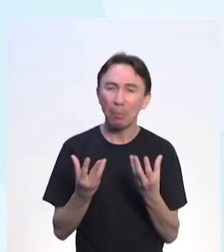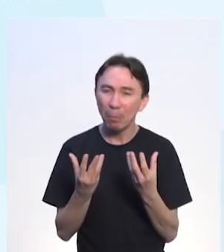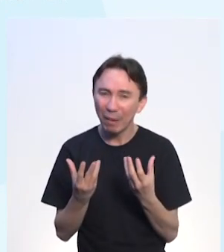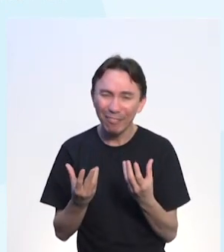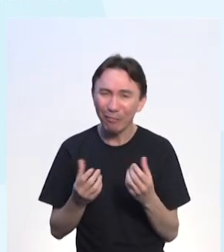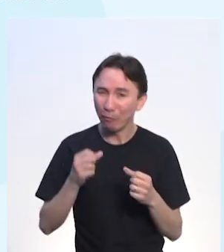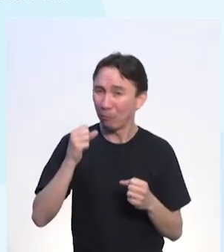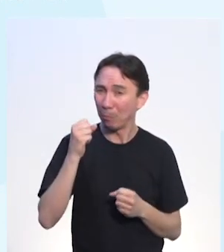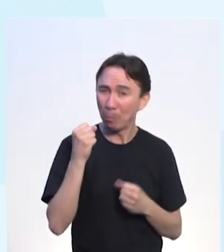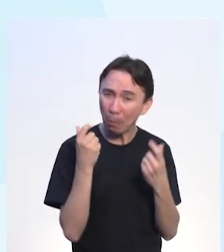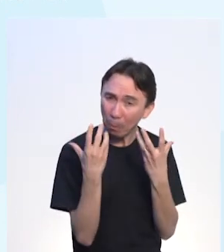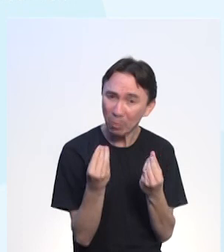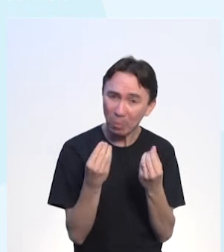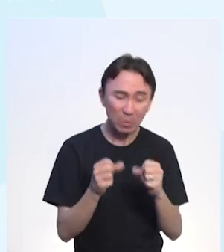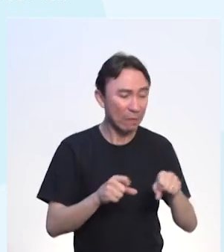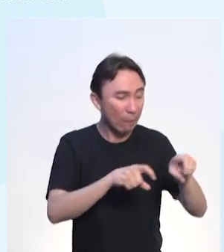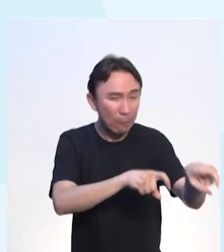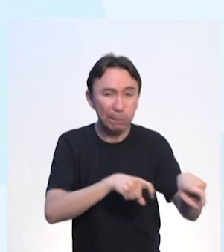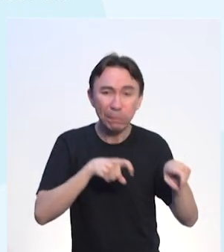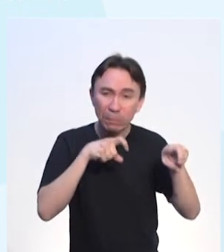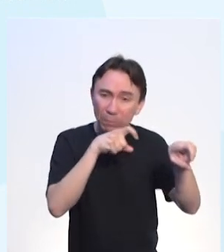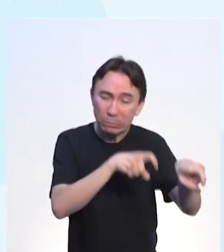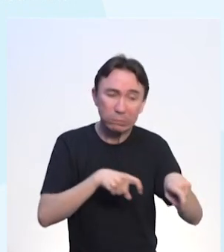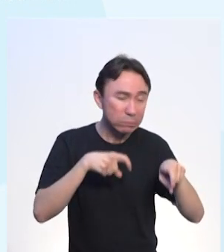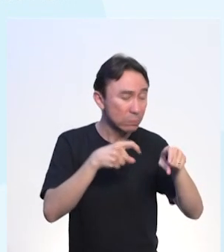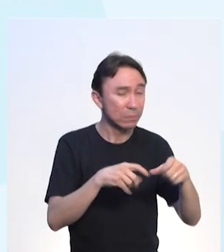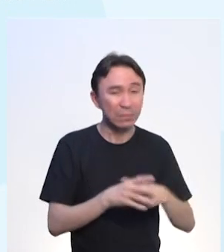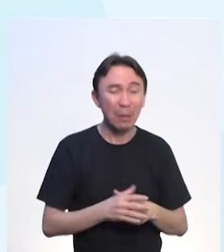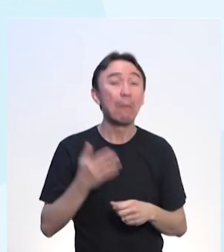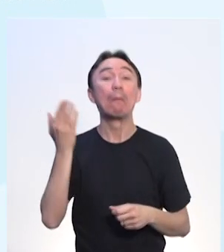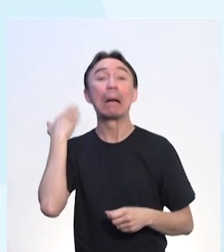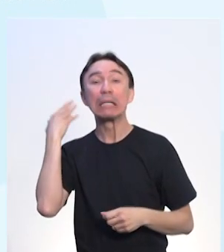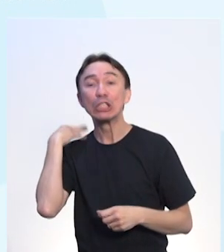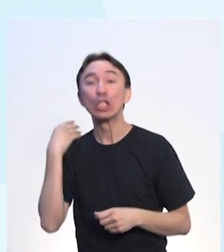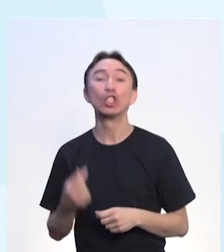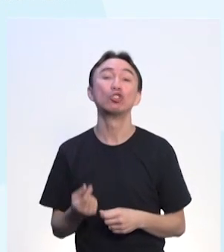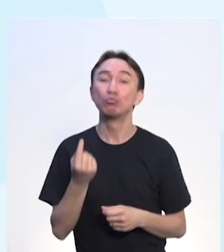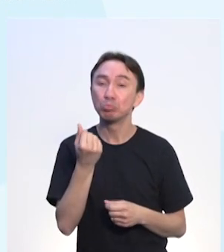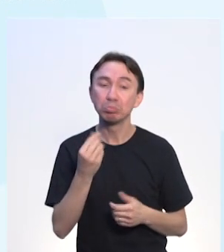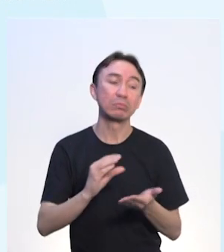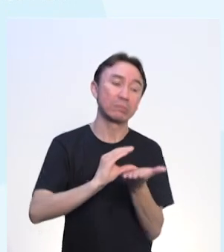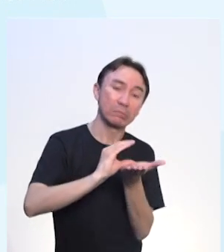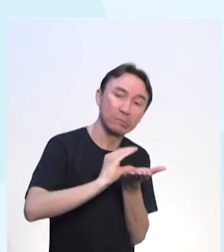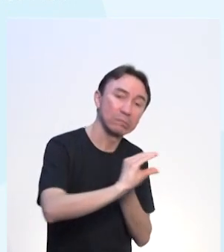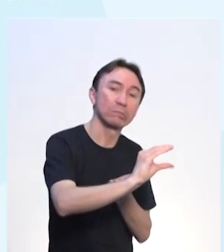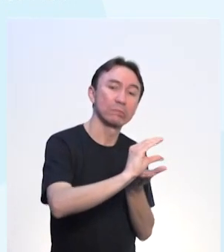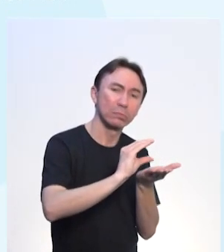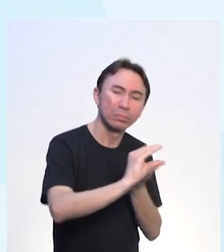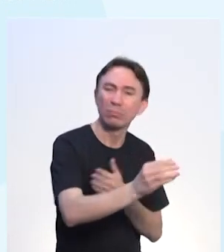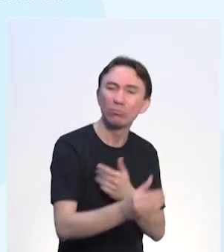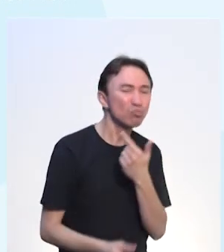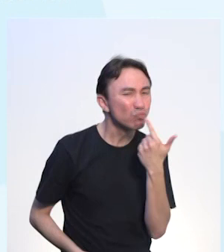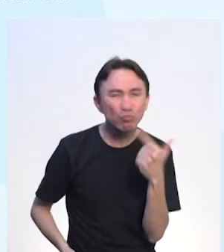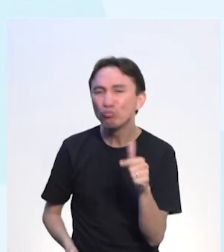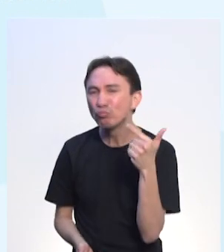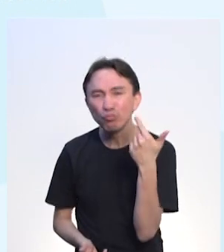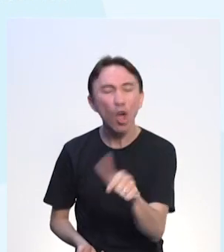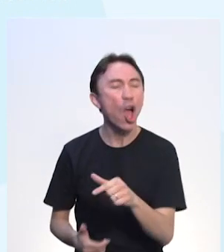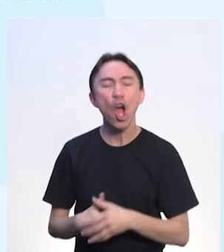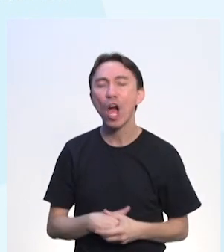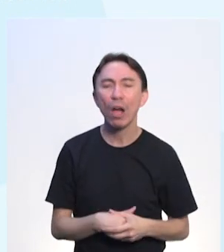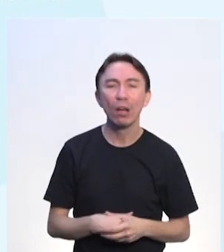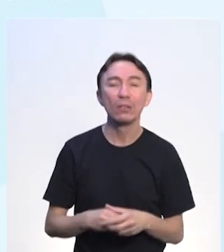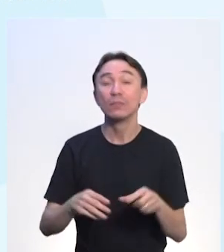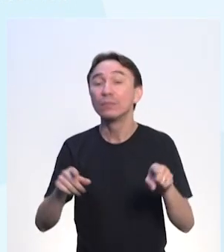grande, que durante muito tempo, né, não houve um investimento aí. Então, a gente tem que também entender